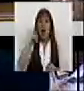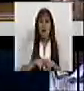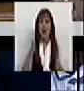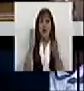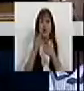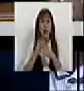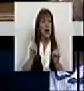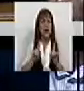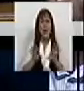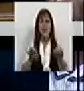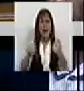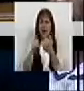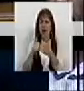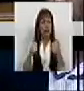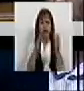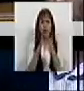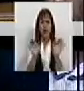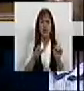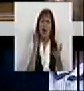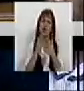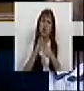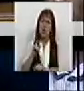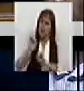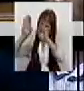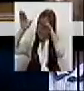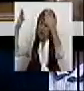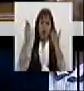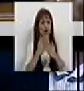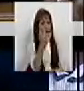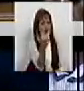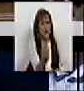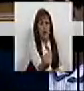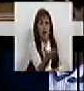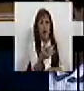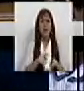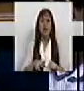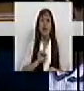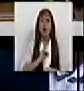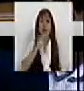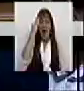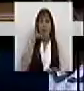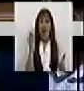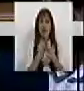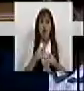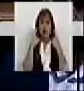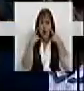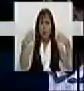que a escola não deve ser igual para todos. Deve haver uma escola de primeira e uma escola de segunda. E o que nós achamos é que